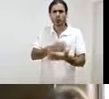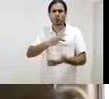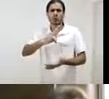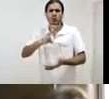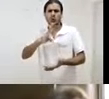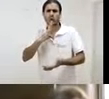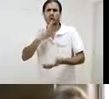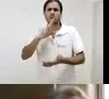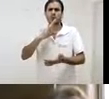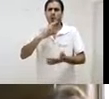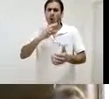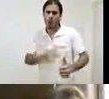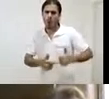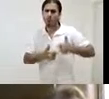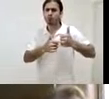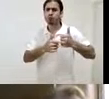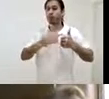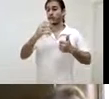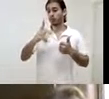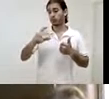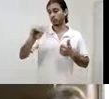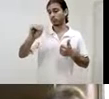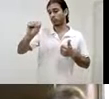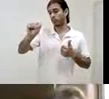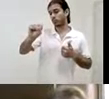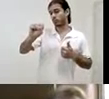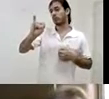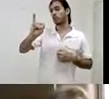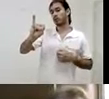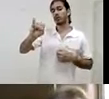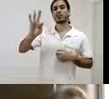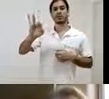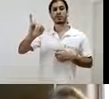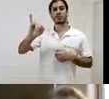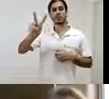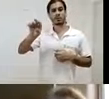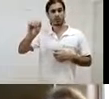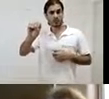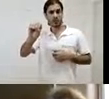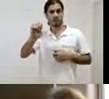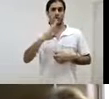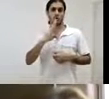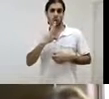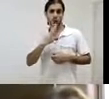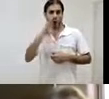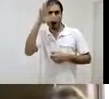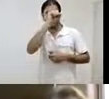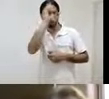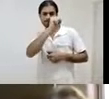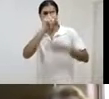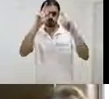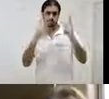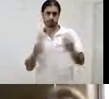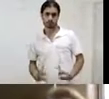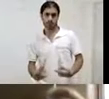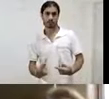problematizada e nesse contexto os fatos sociais são vistos como coisas e o homem se torna seu objeto. Então, as ciências